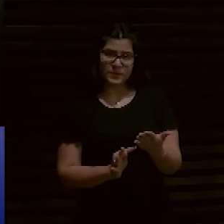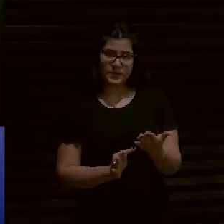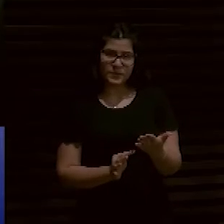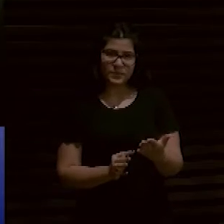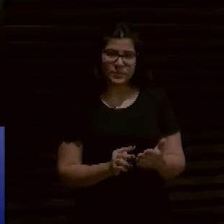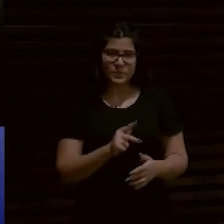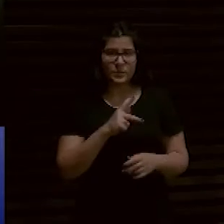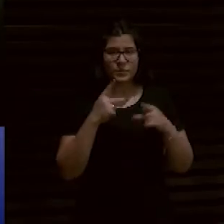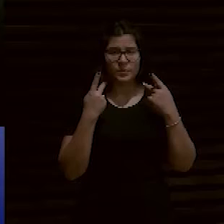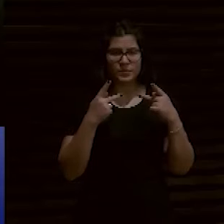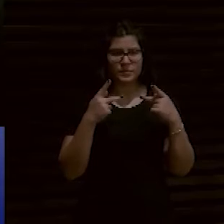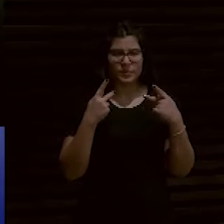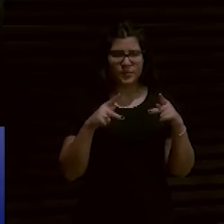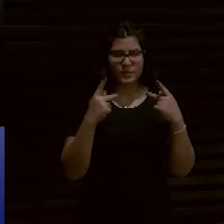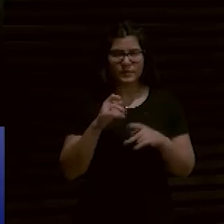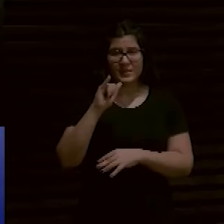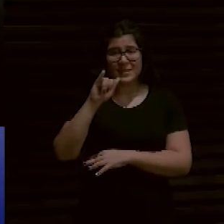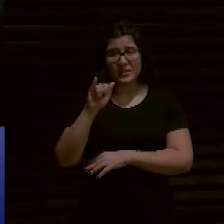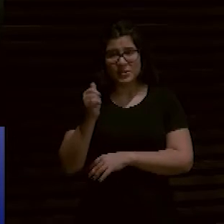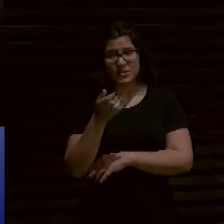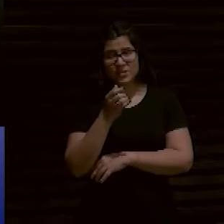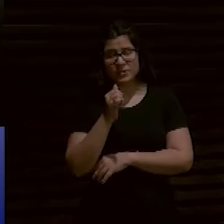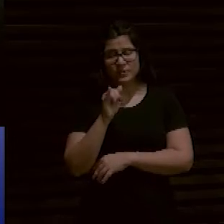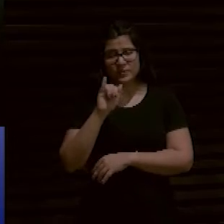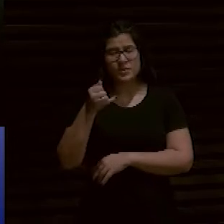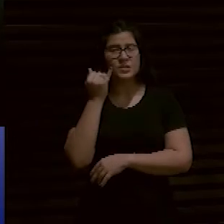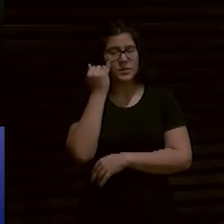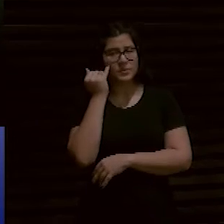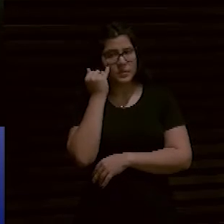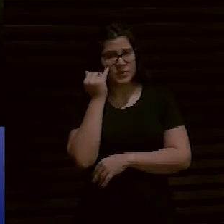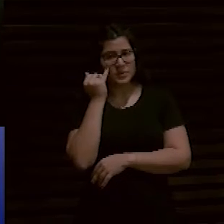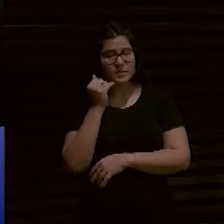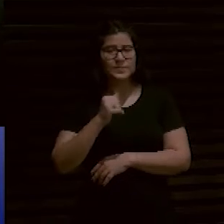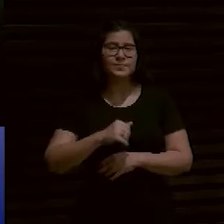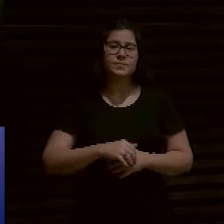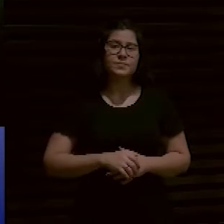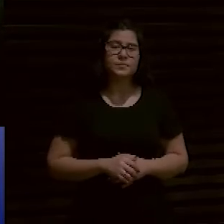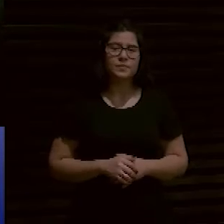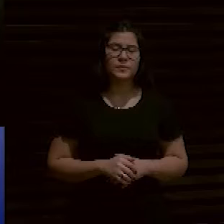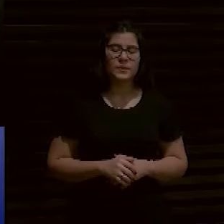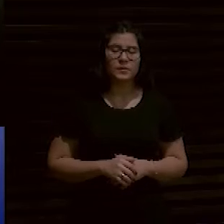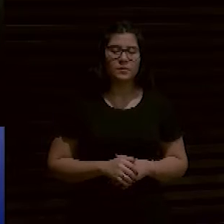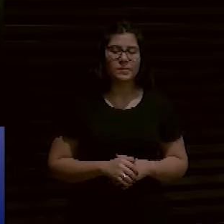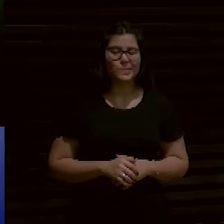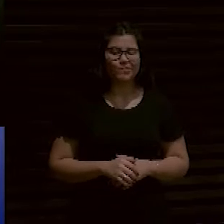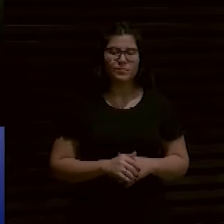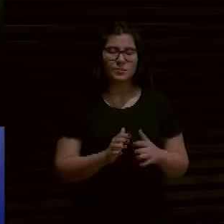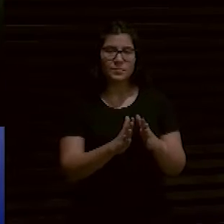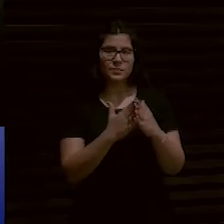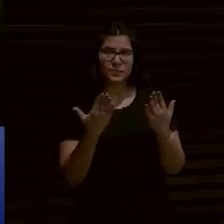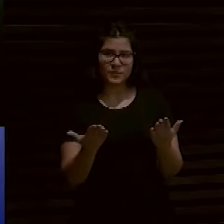Profeta Jeremias. O livro do profeta Jeremias e o profeta em si, ele teve o